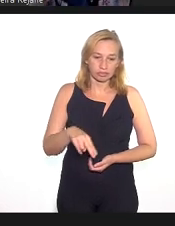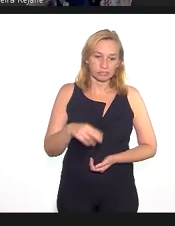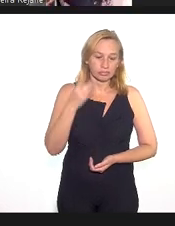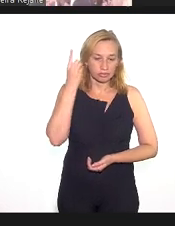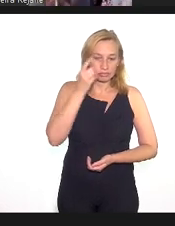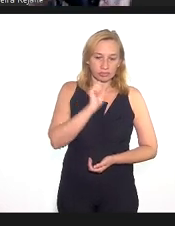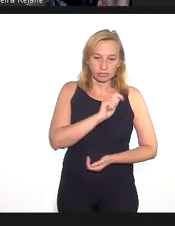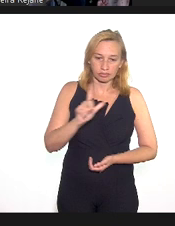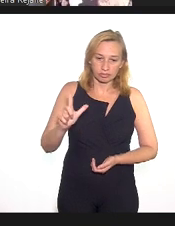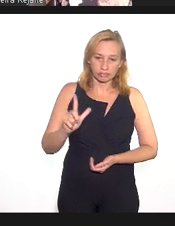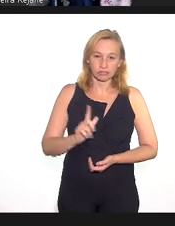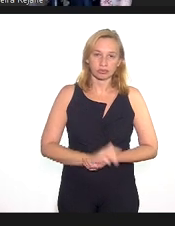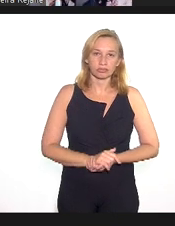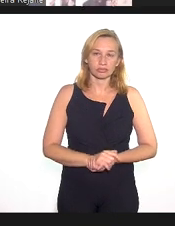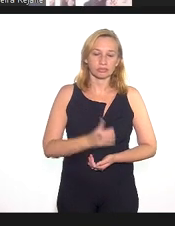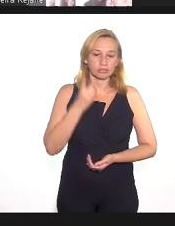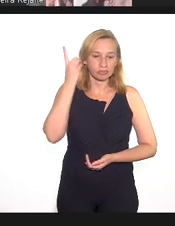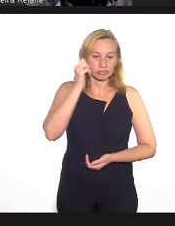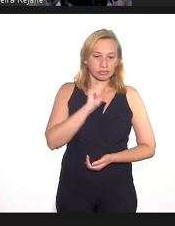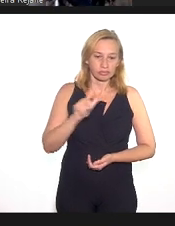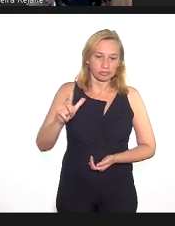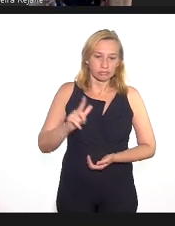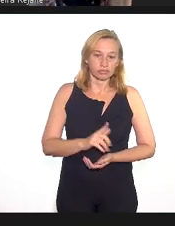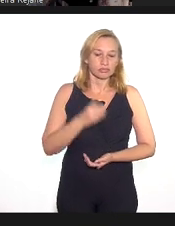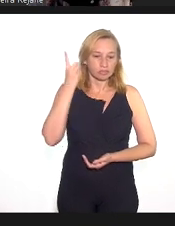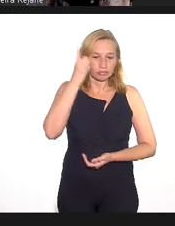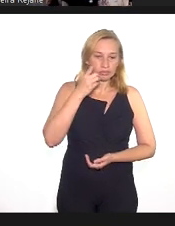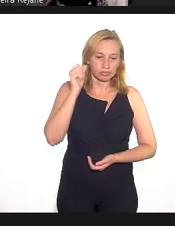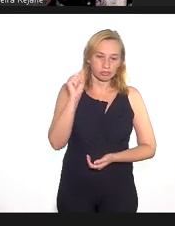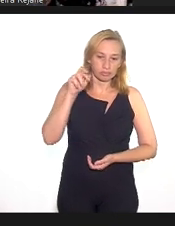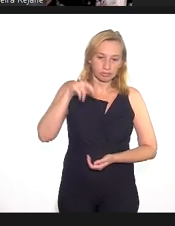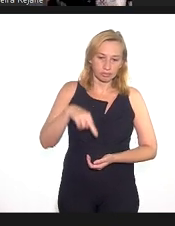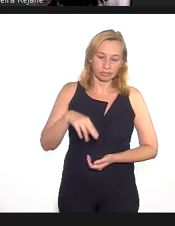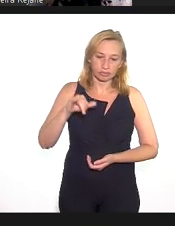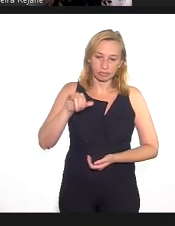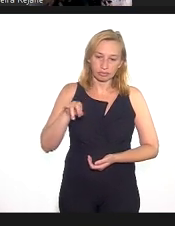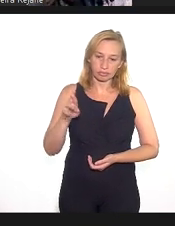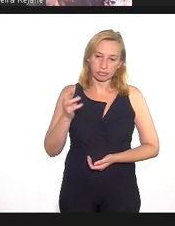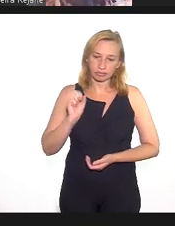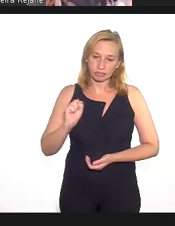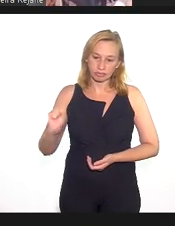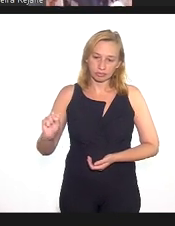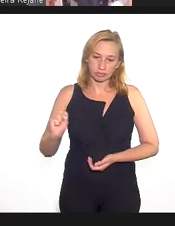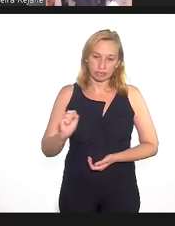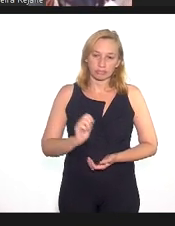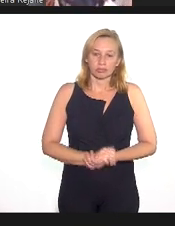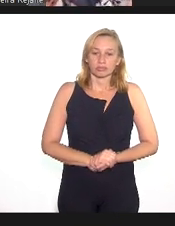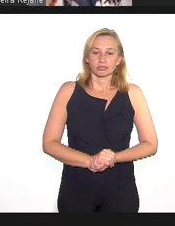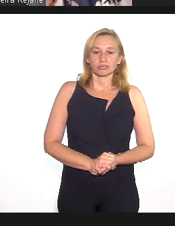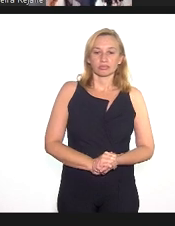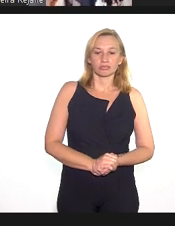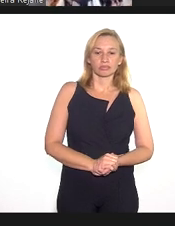Felipe Pobel. Deputado Felipe Pobel. Deputado Anderson Moraes.